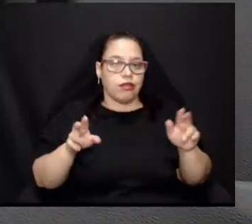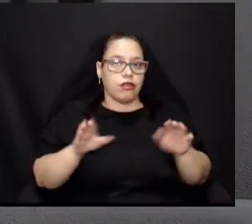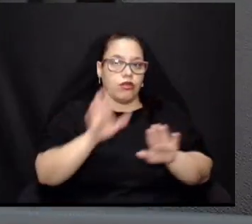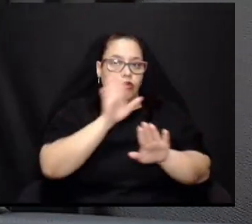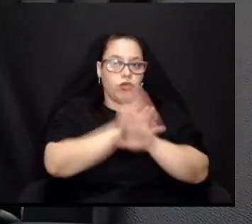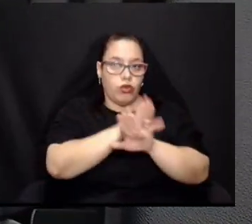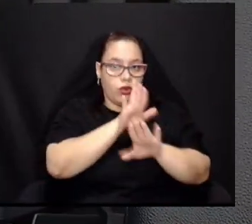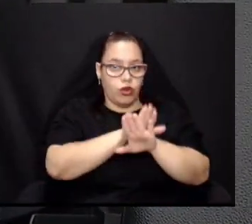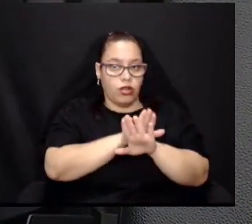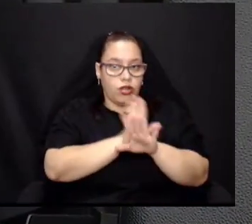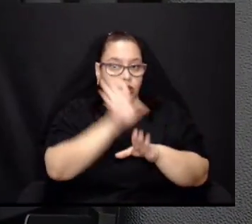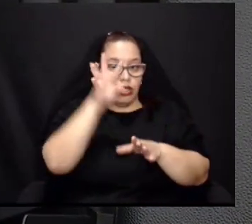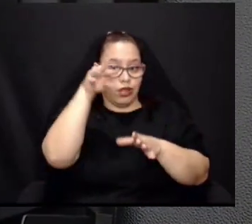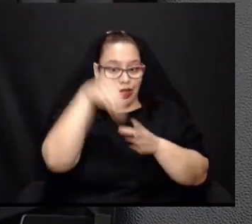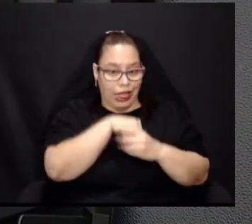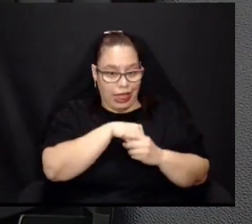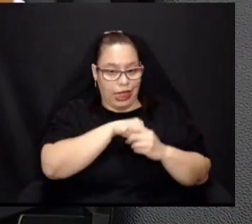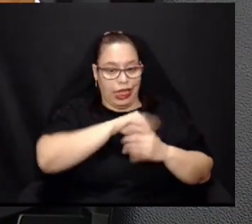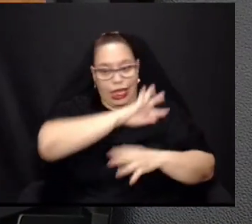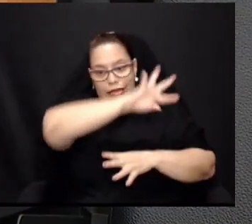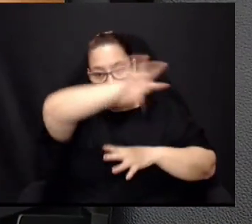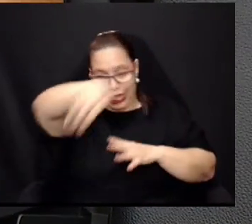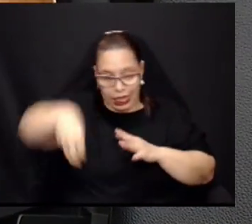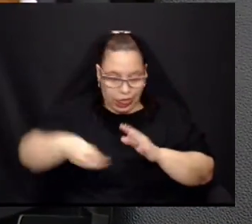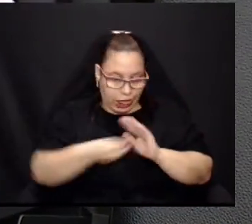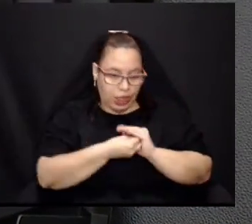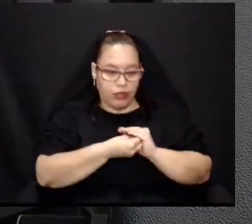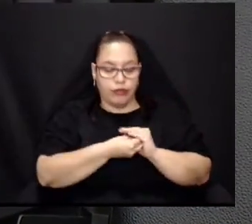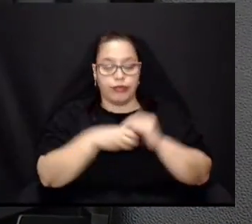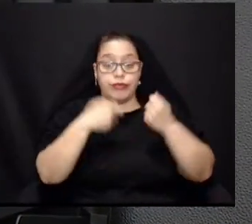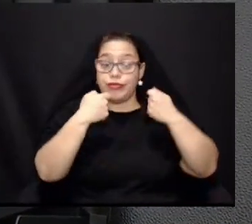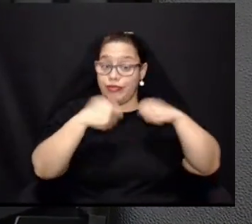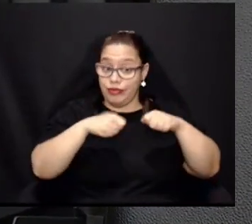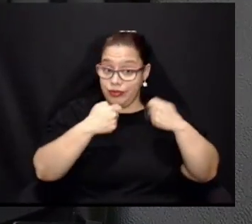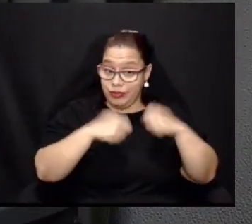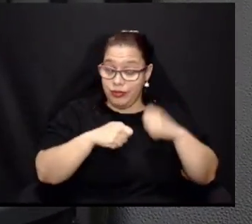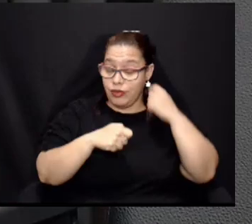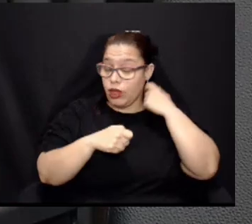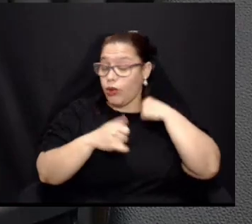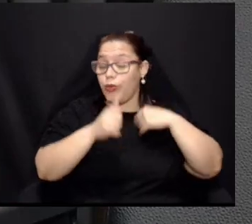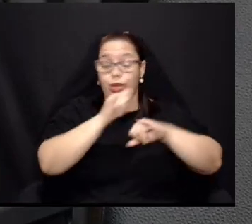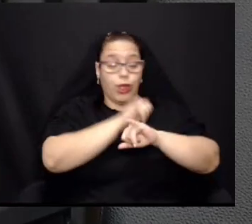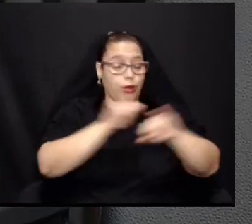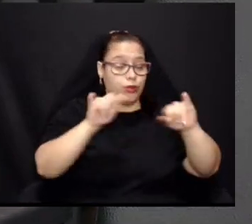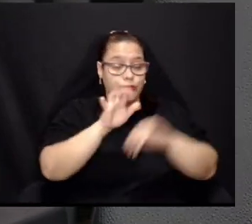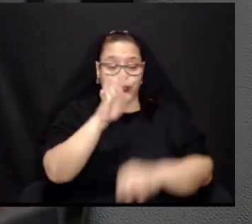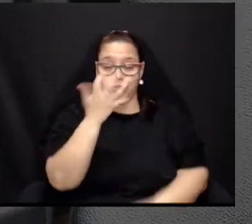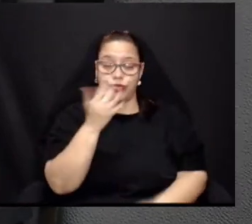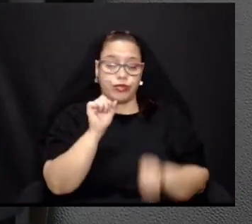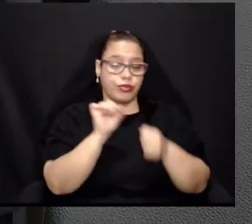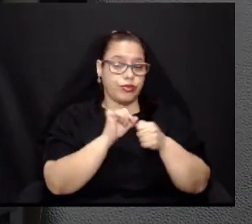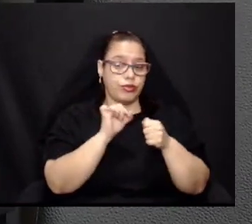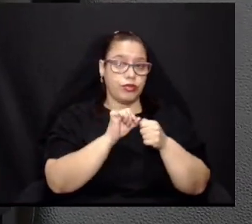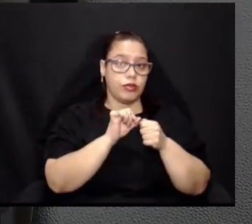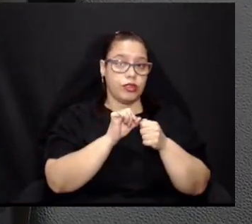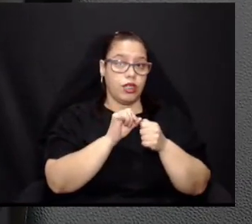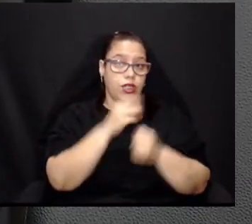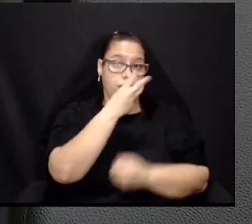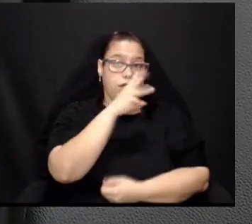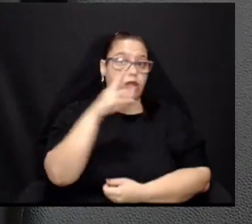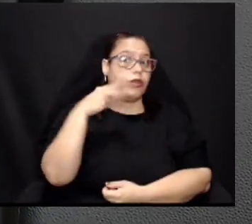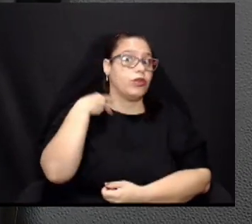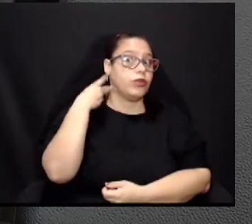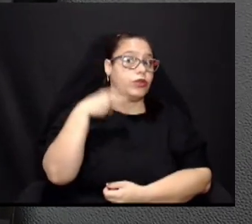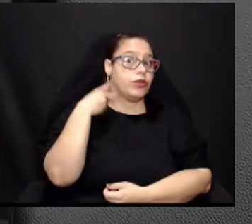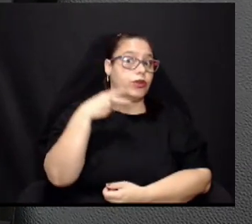demandas internas da casa, a gente precisa divulgar tudo que a casa faz. Então imagina, são 33 vereadores